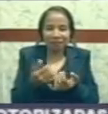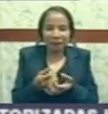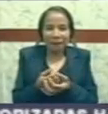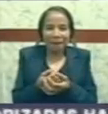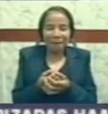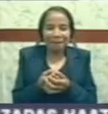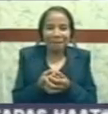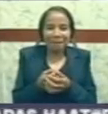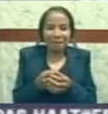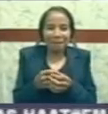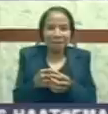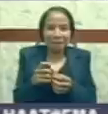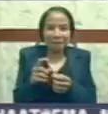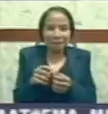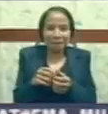Nebe